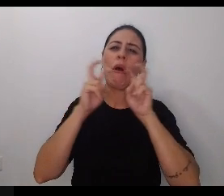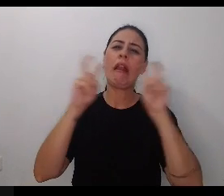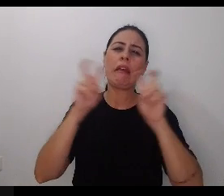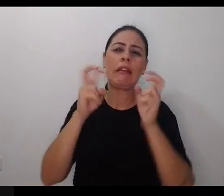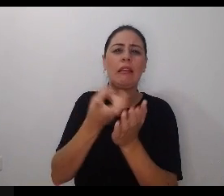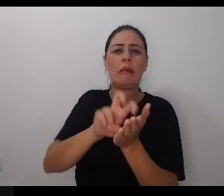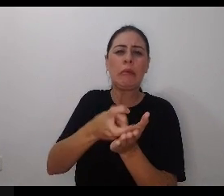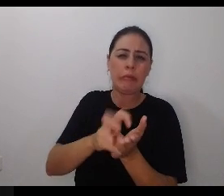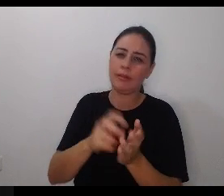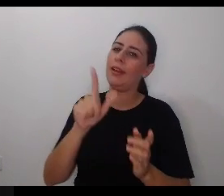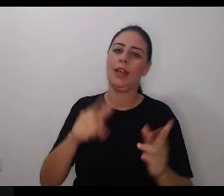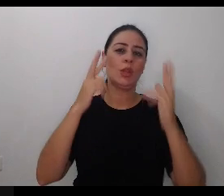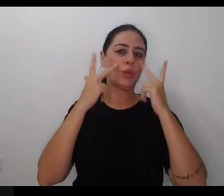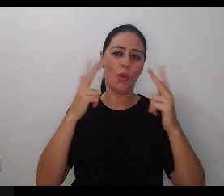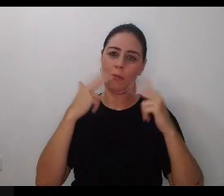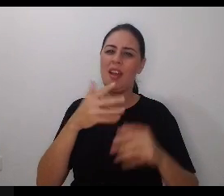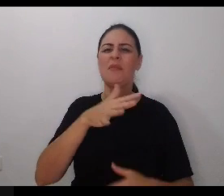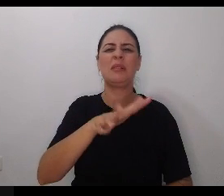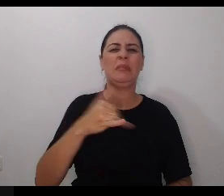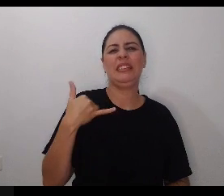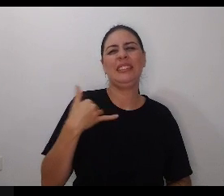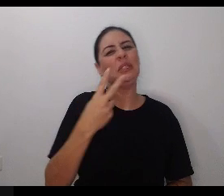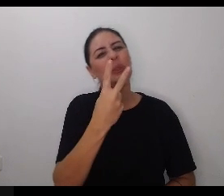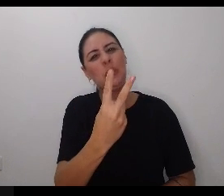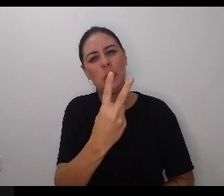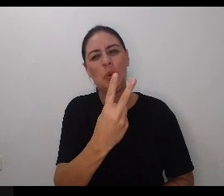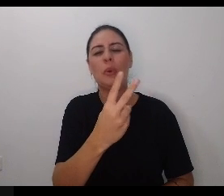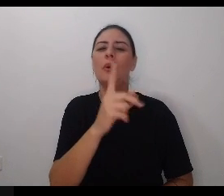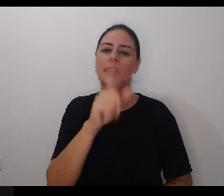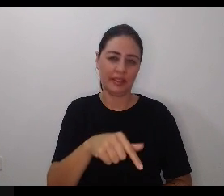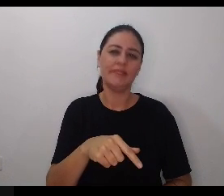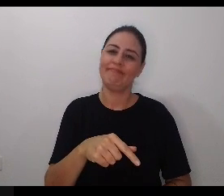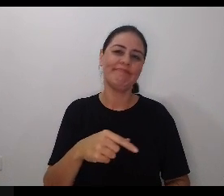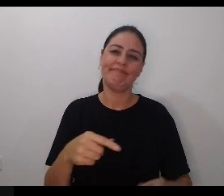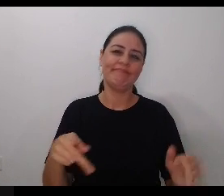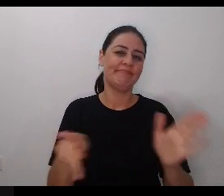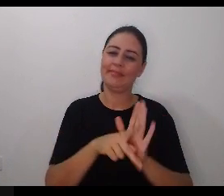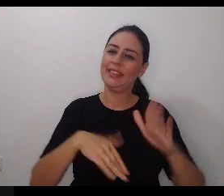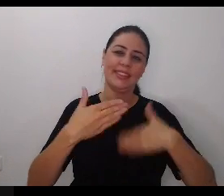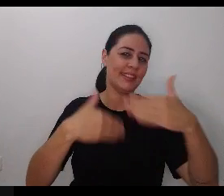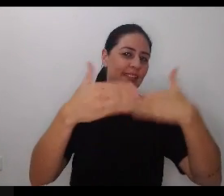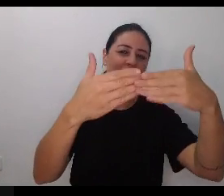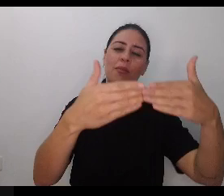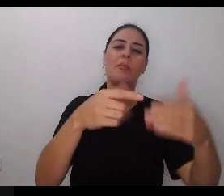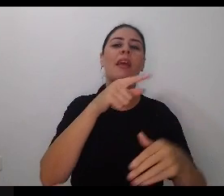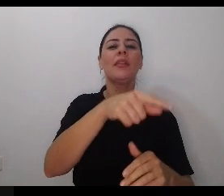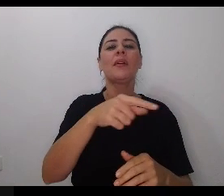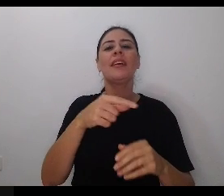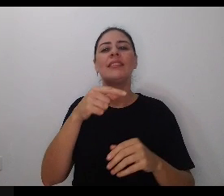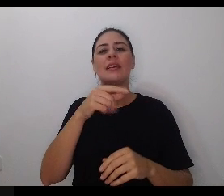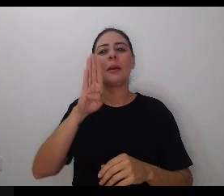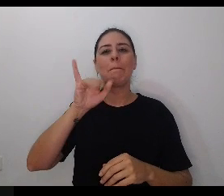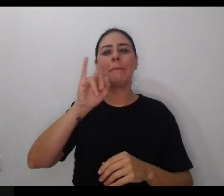características dessa fase do desenvolvimento, né? Principalmente a partir ali próximo dos 2 anos, faz parte do desenvolvimento.